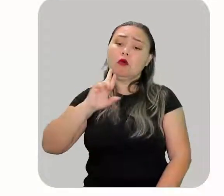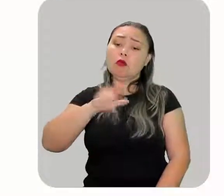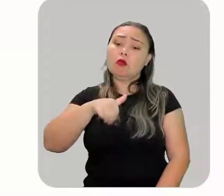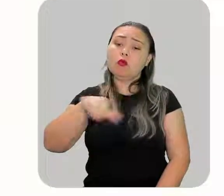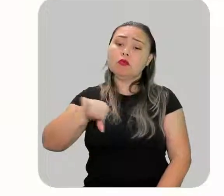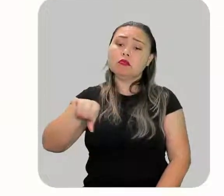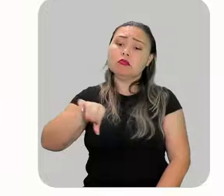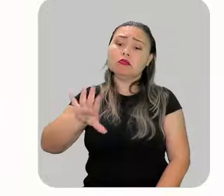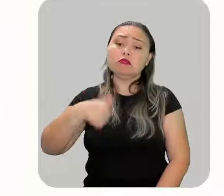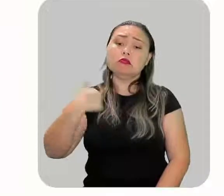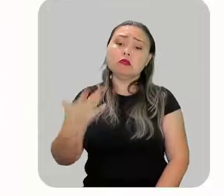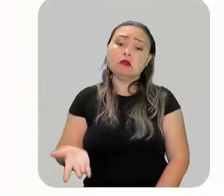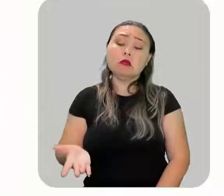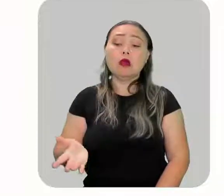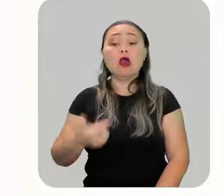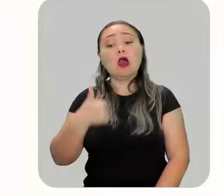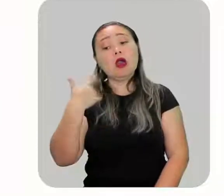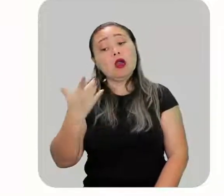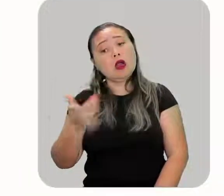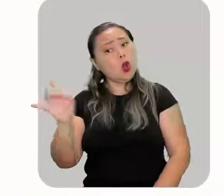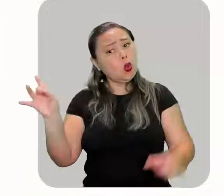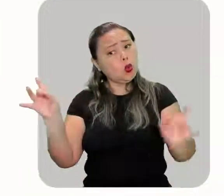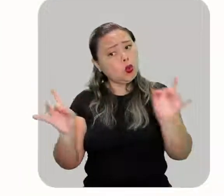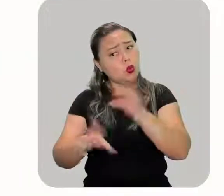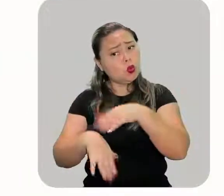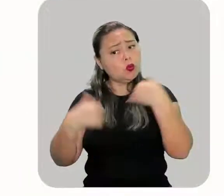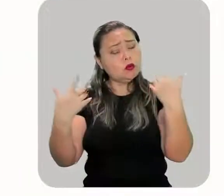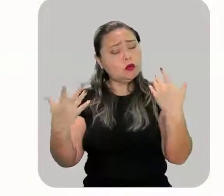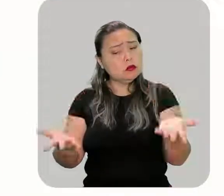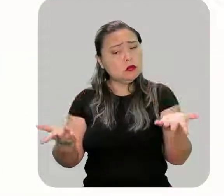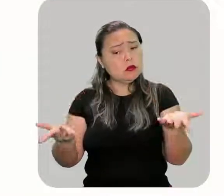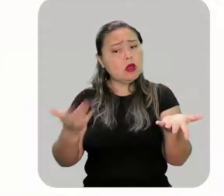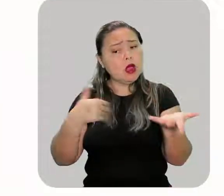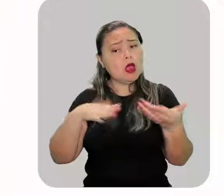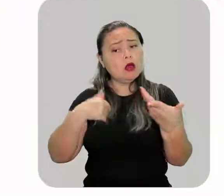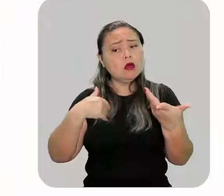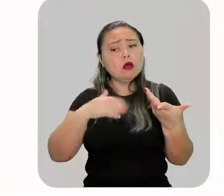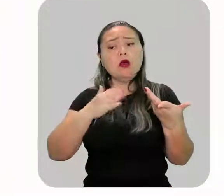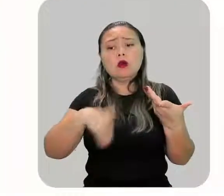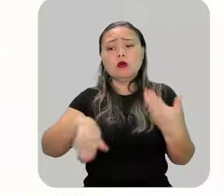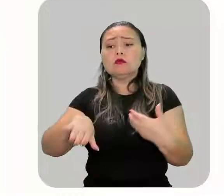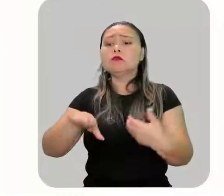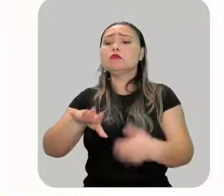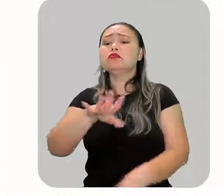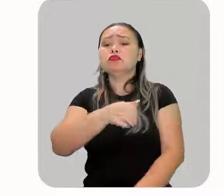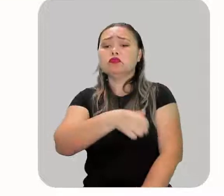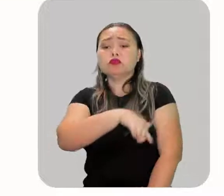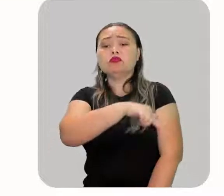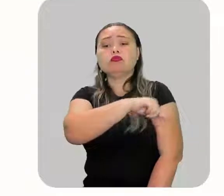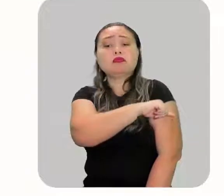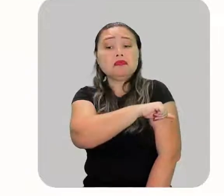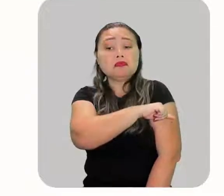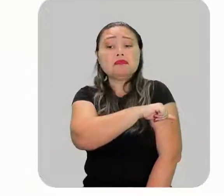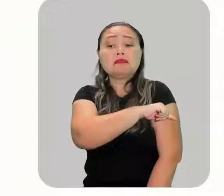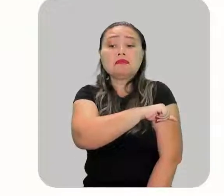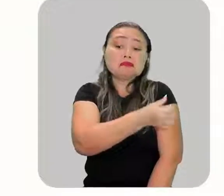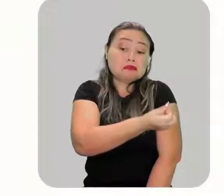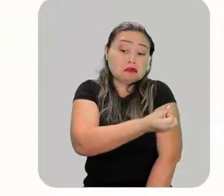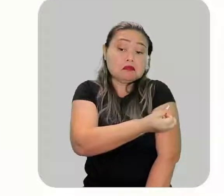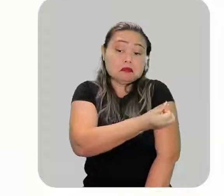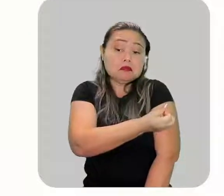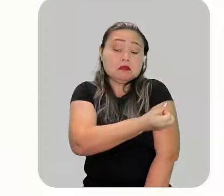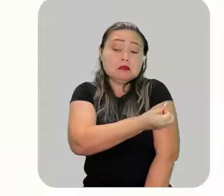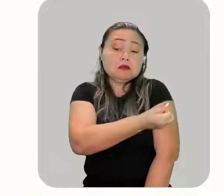dar 99. Ah, então é só isso a equação no ensino fundamental 2, 7º ano, às vezes até no